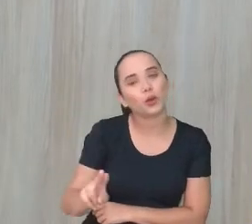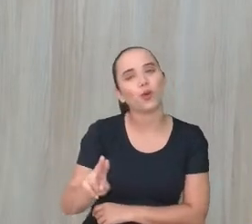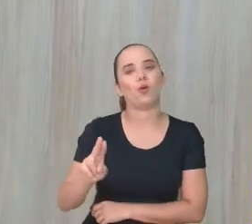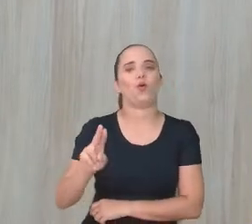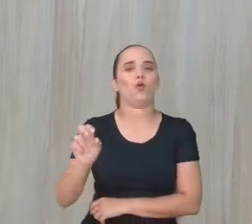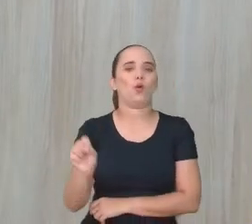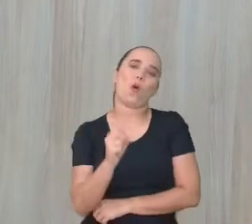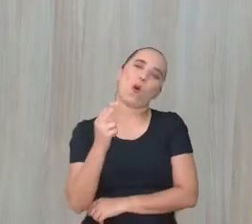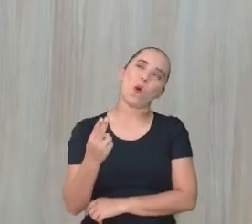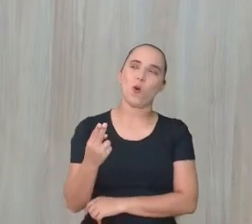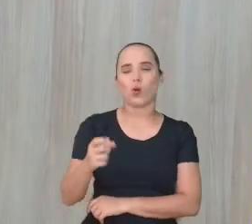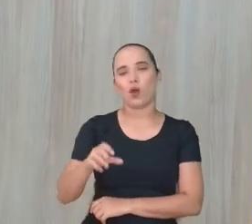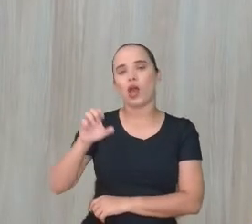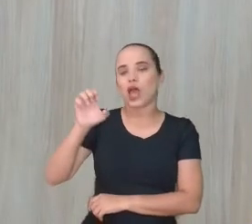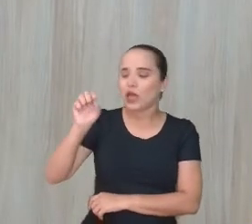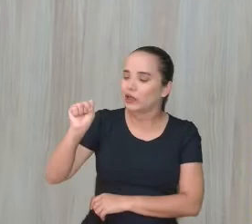algumas